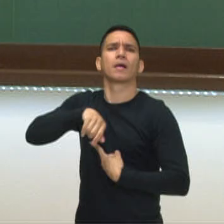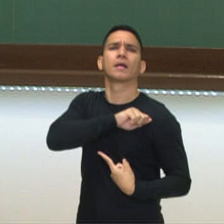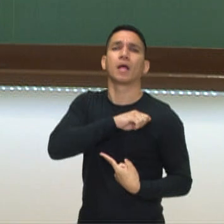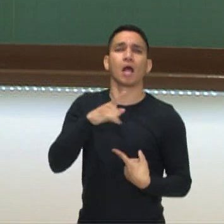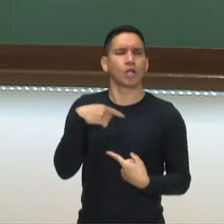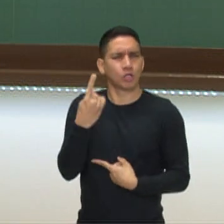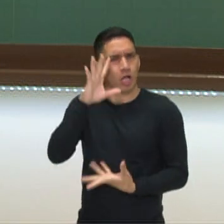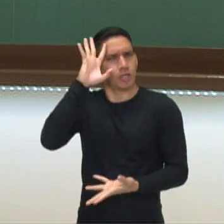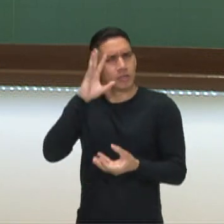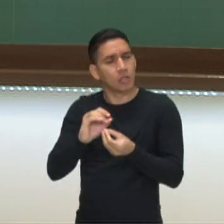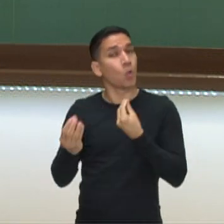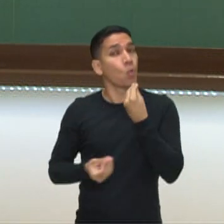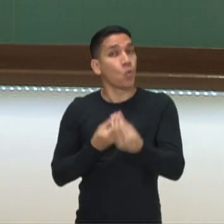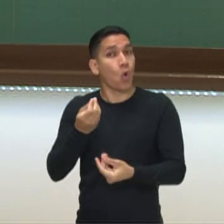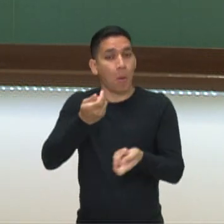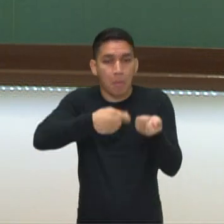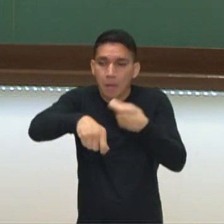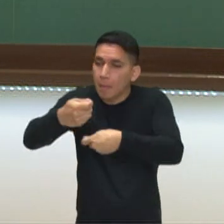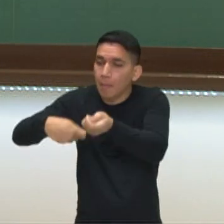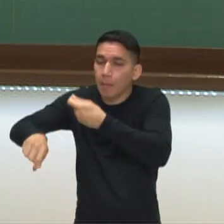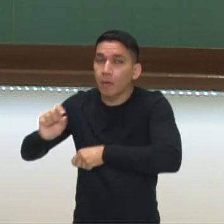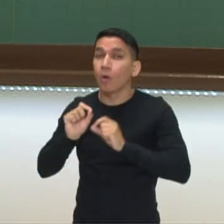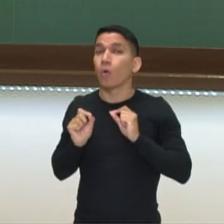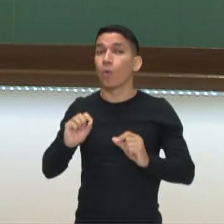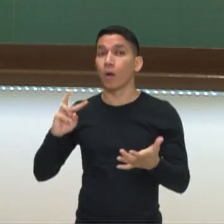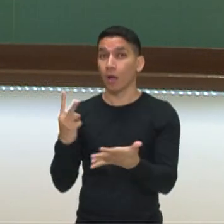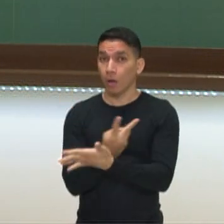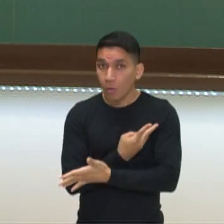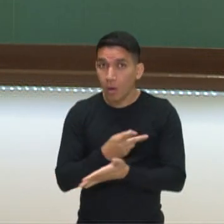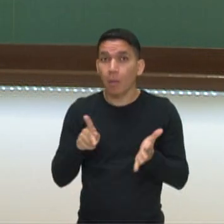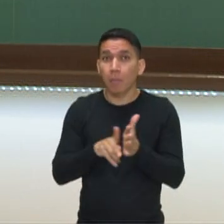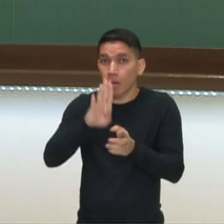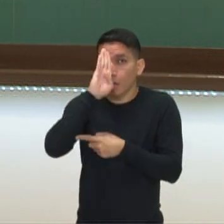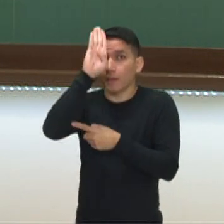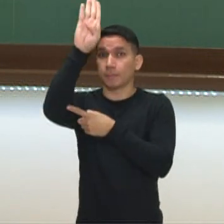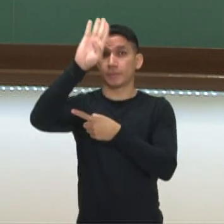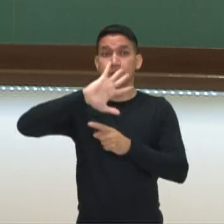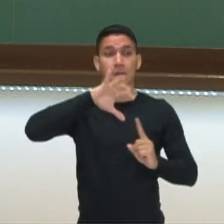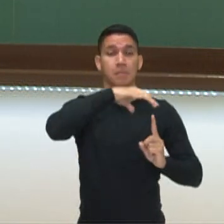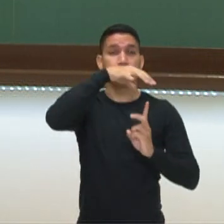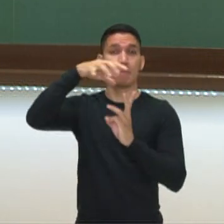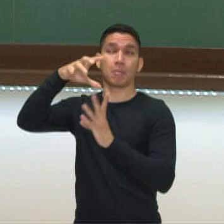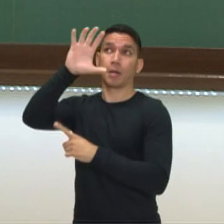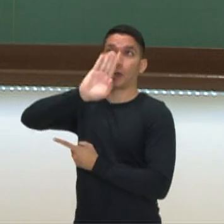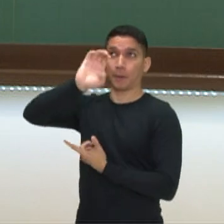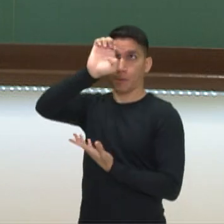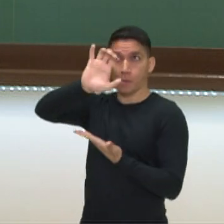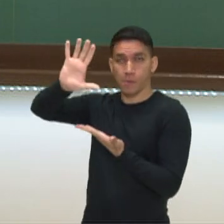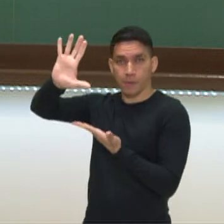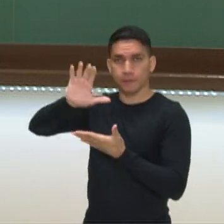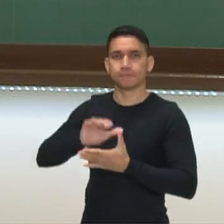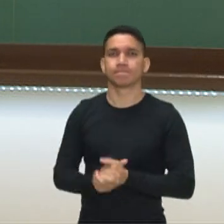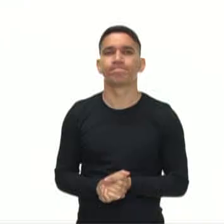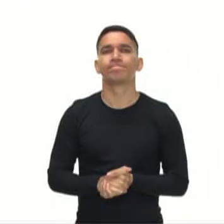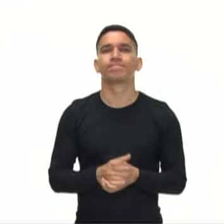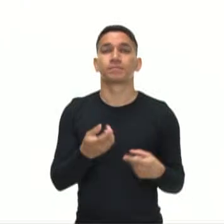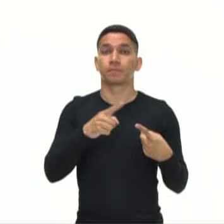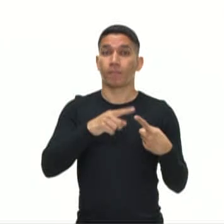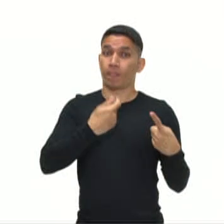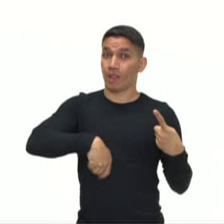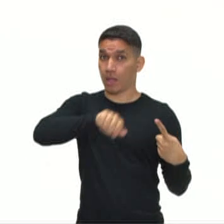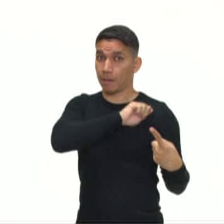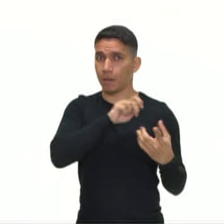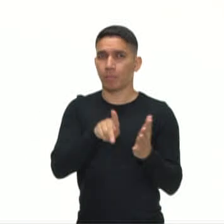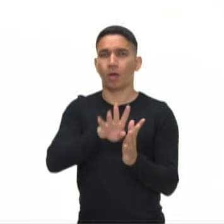vai entender como o mercantilismo se deu nas principais monarquias europeias, tá? Espanha, do